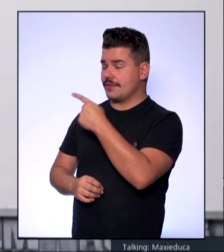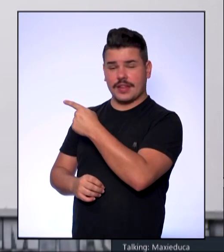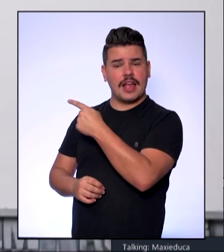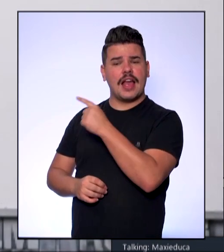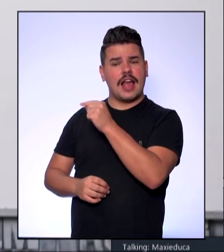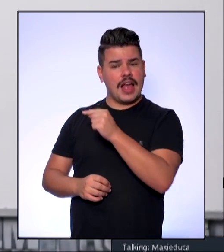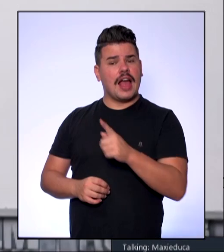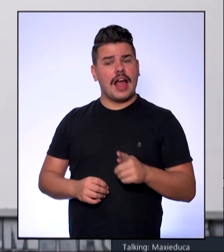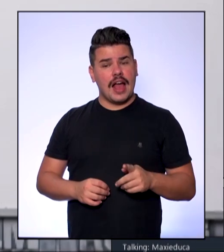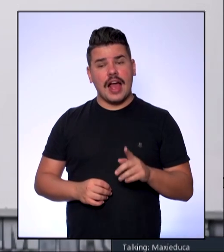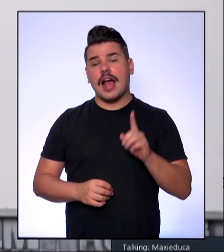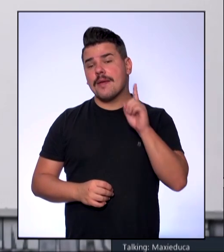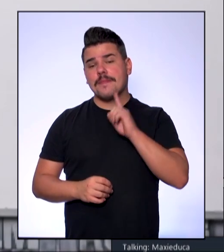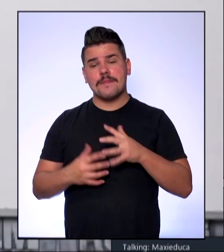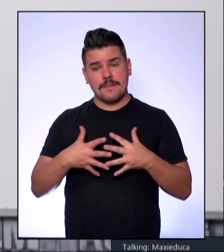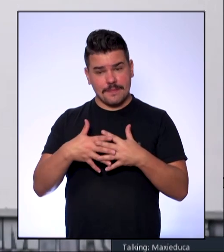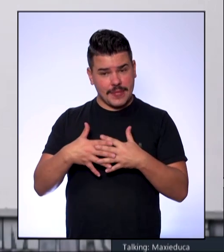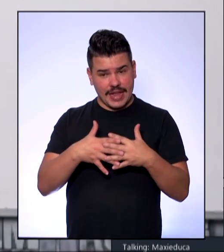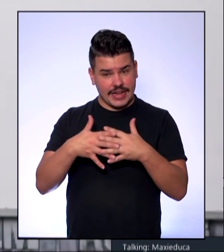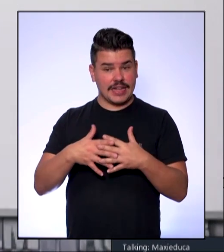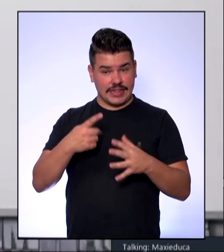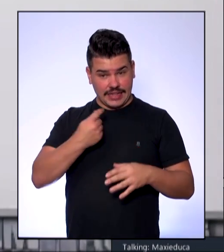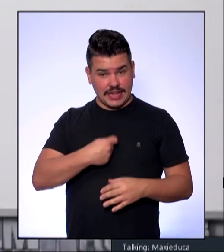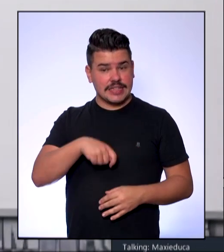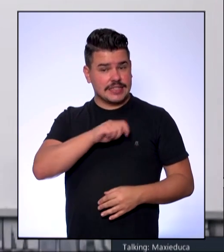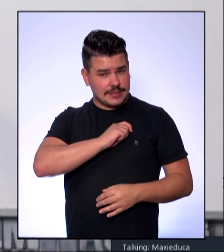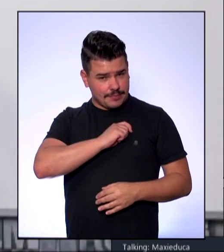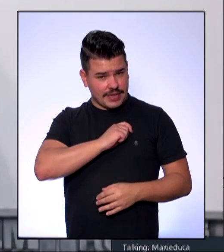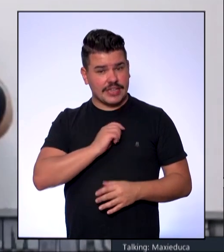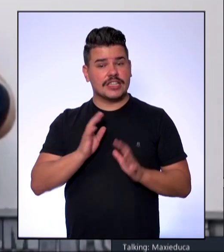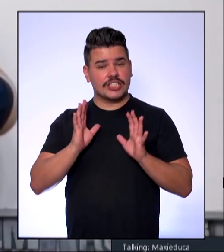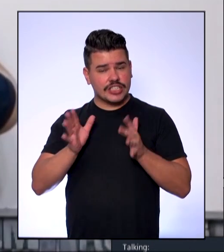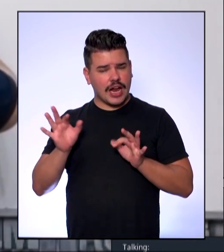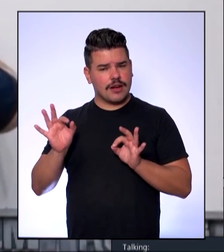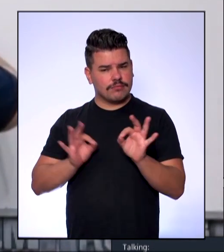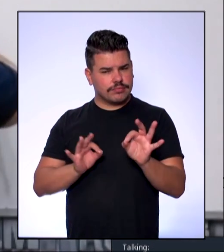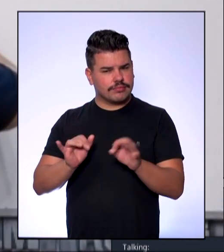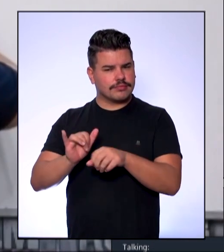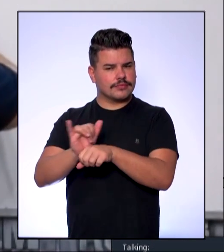América Espanhola já vem no caráter de